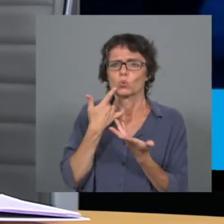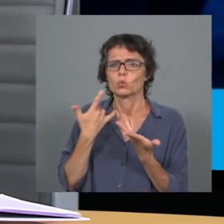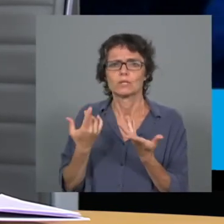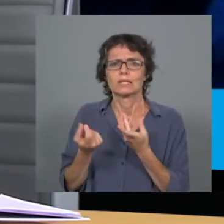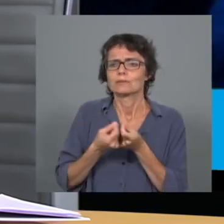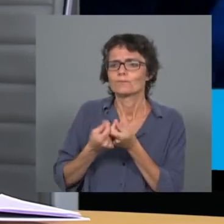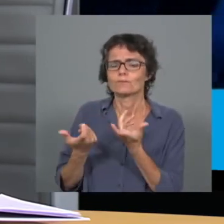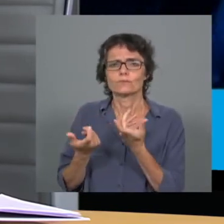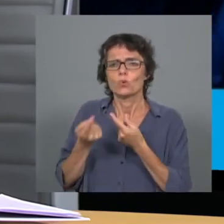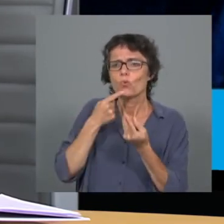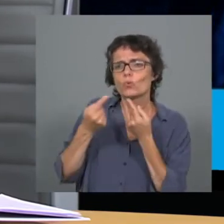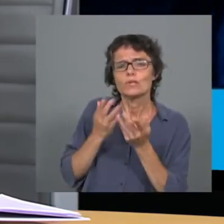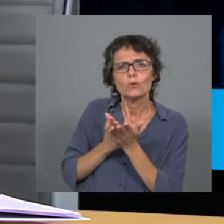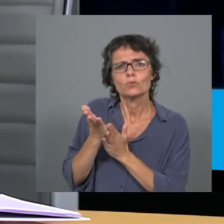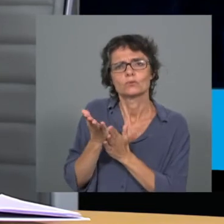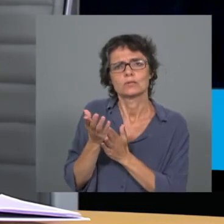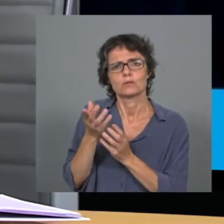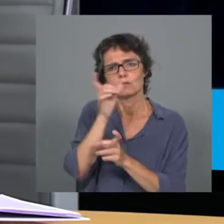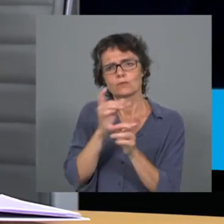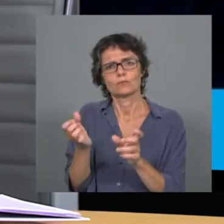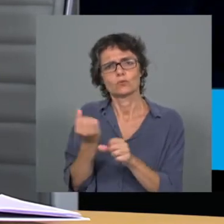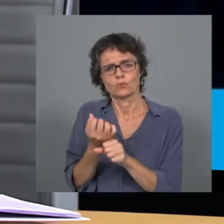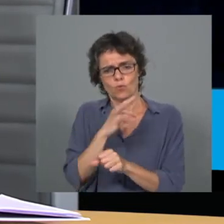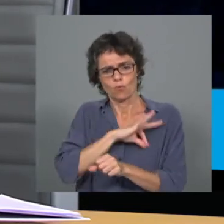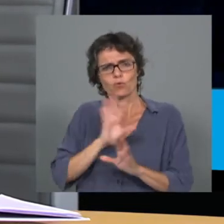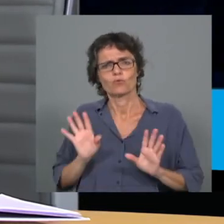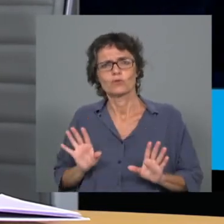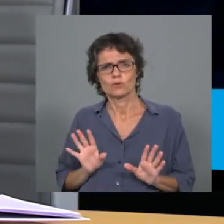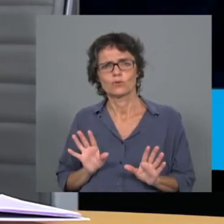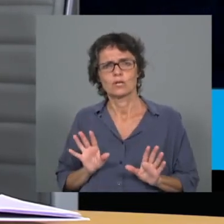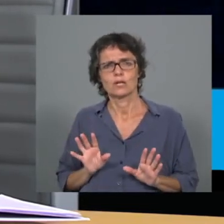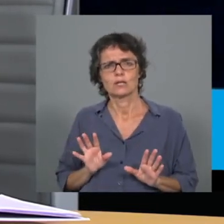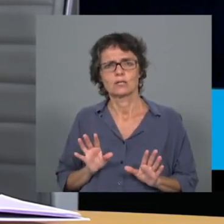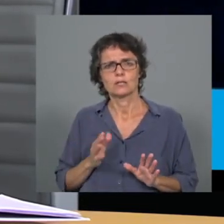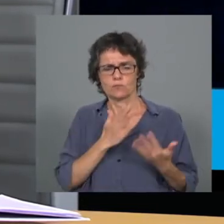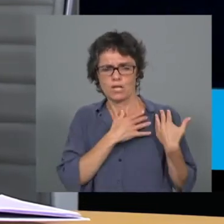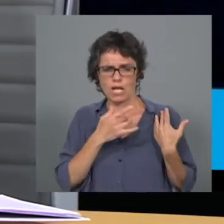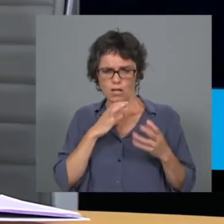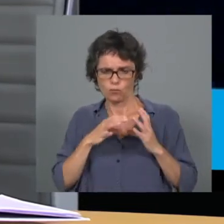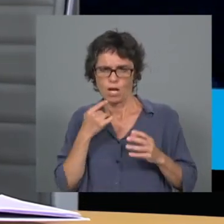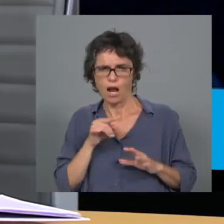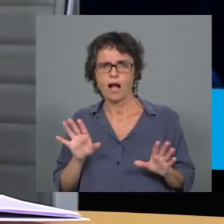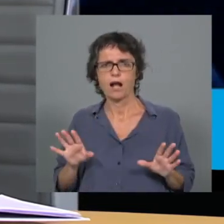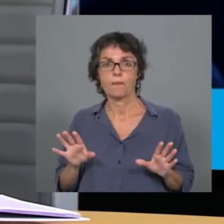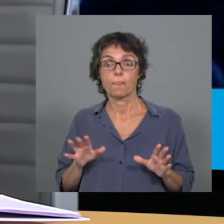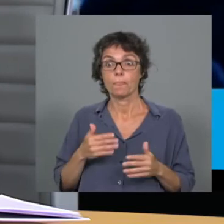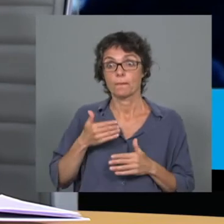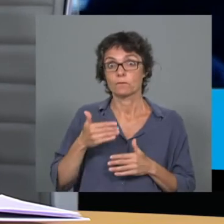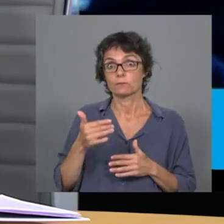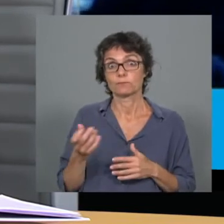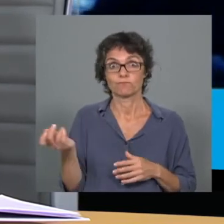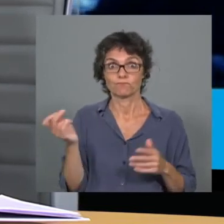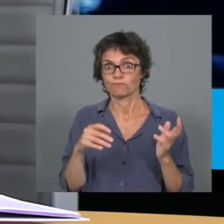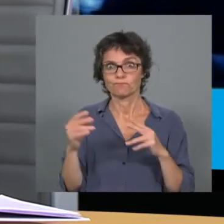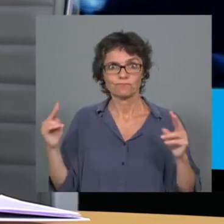dos profissionais, de quem comunica. E vamos ver, temos as nossas jornadas qualquer dia a chegar, cheias de surpresas mais